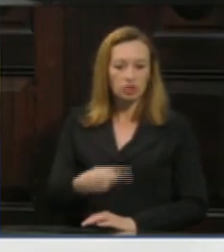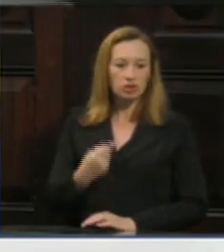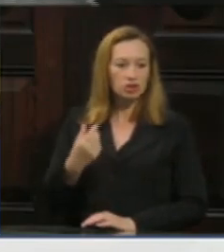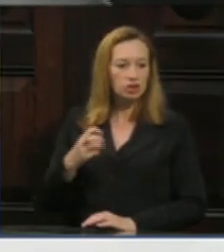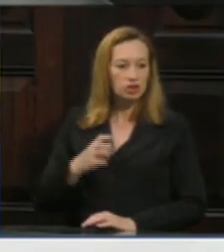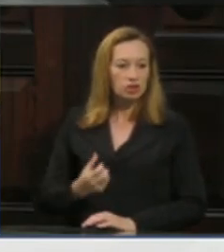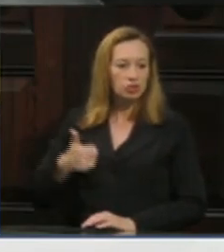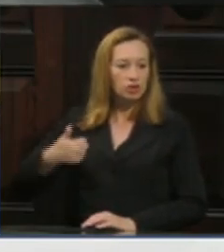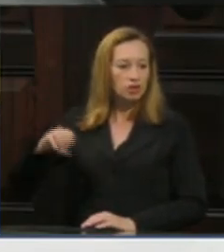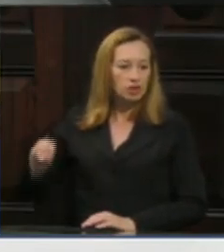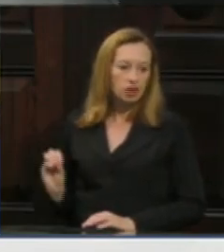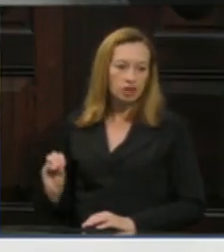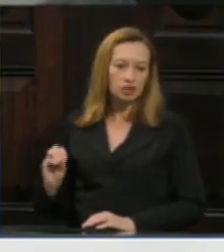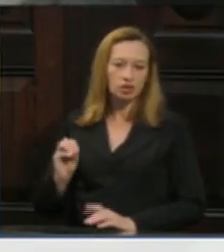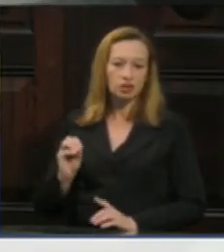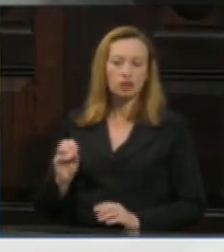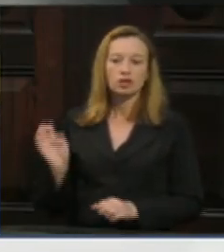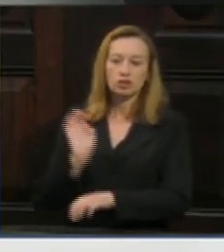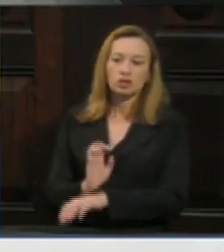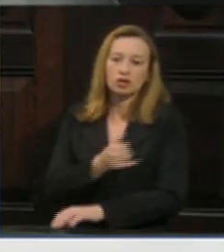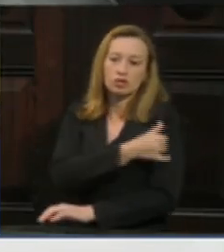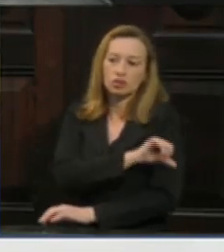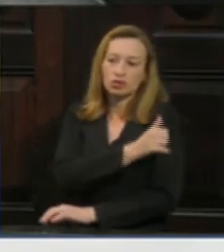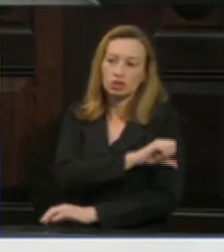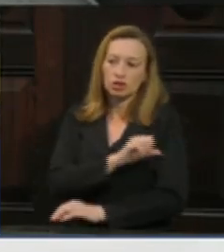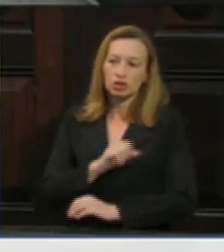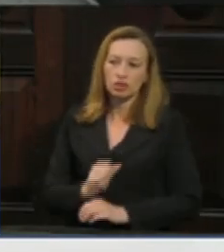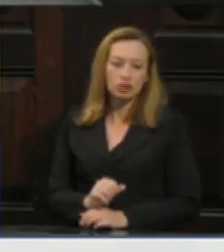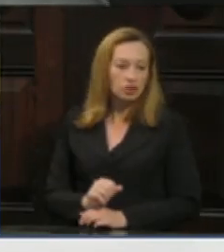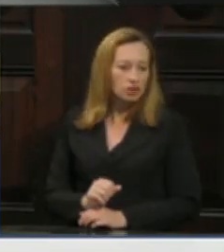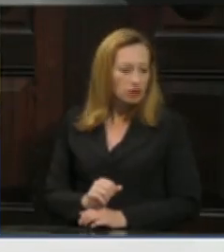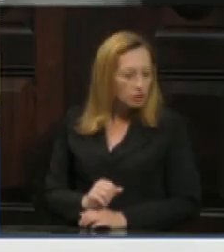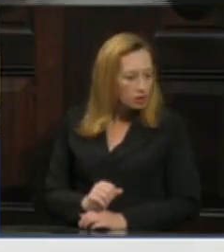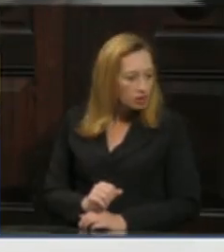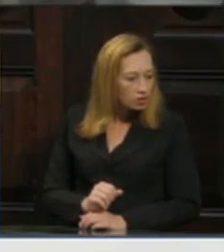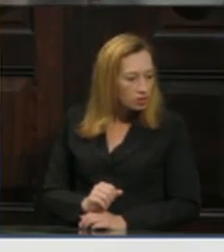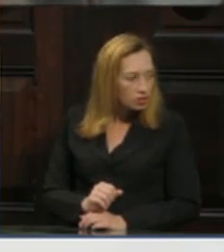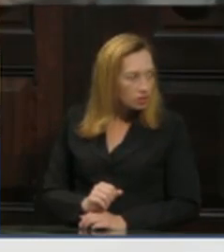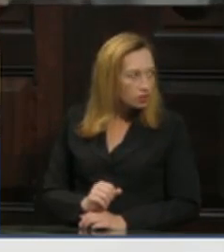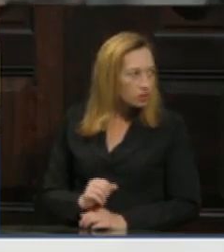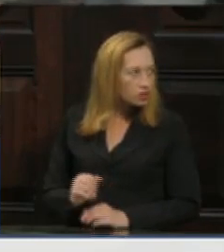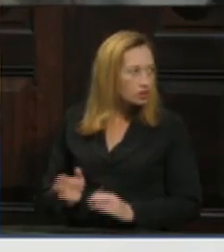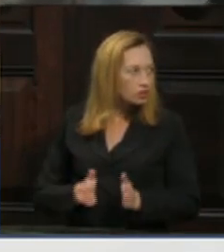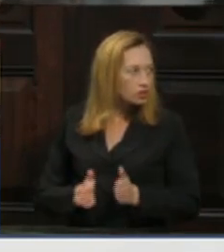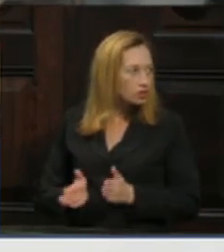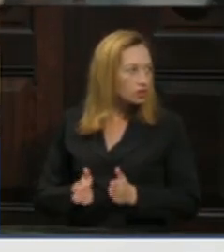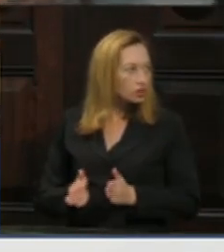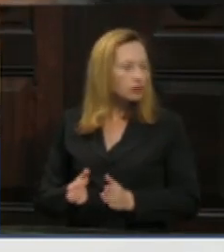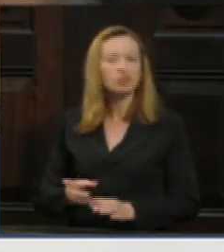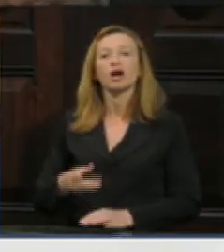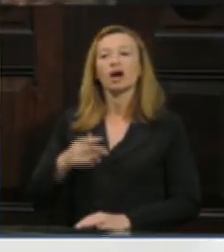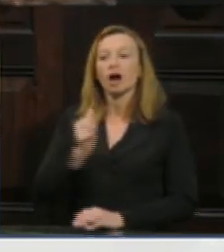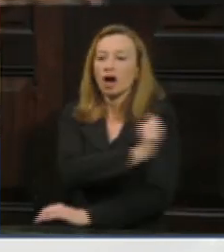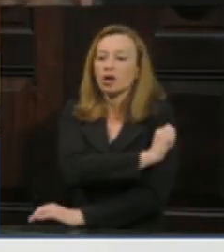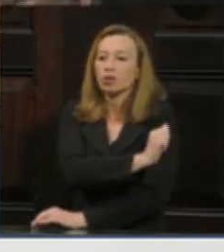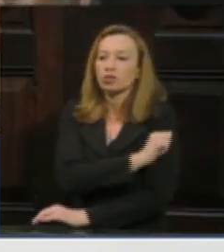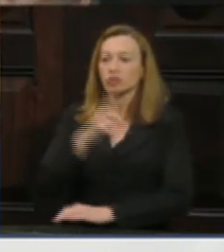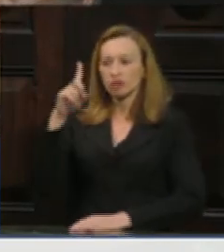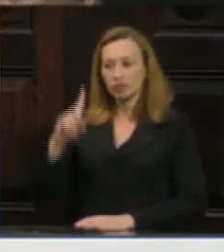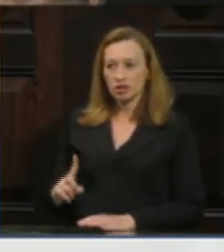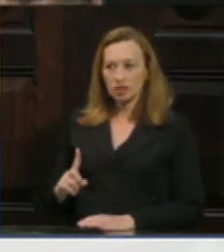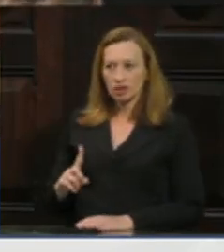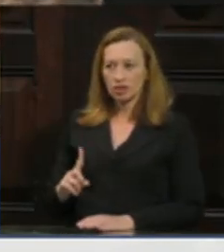Deputado Paulo Ramos. Somente justificar a ausência da deputada Cidinha Campos, que passou a enfrentar um problema